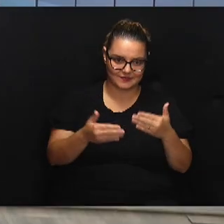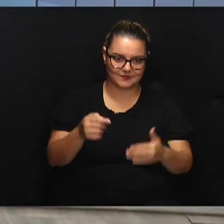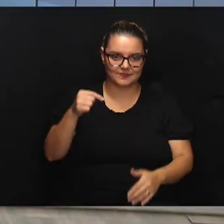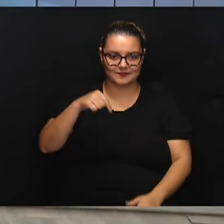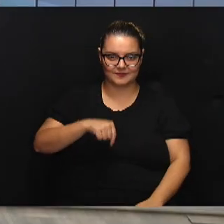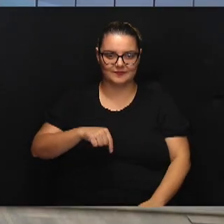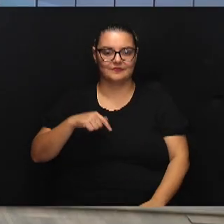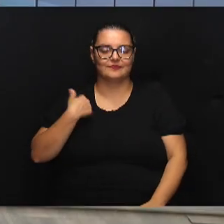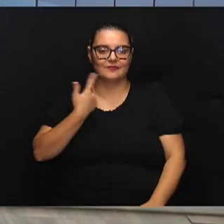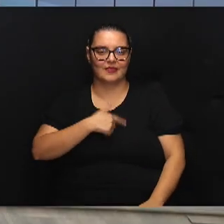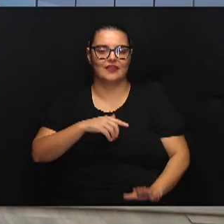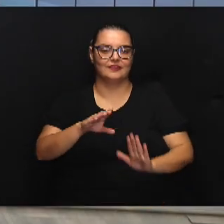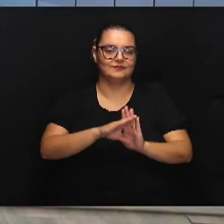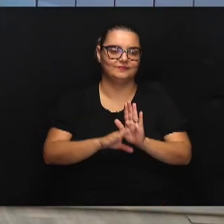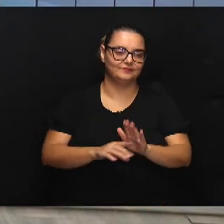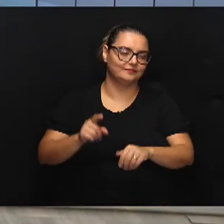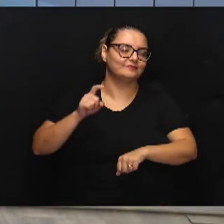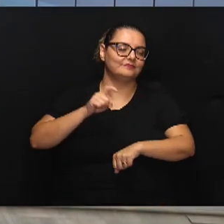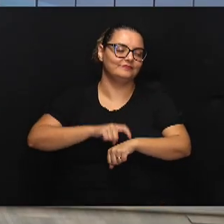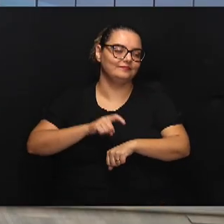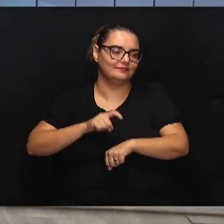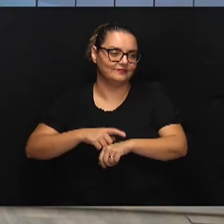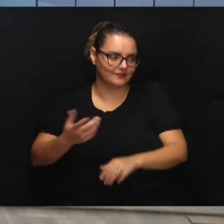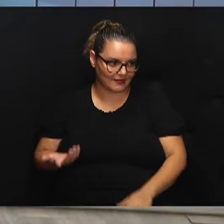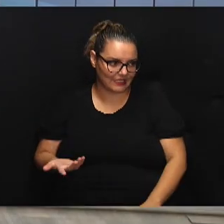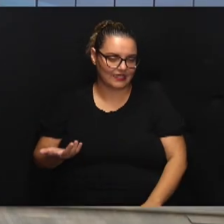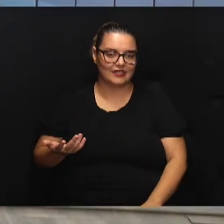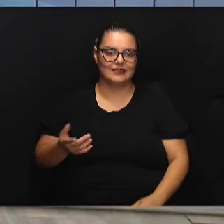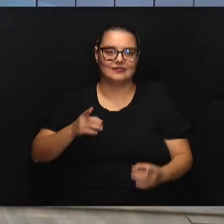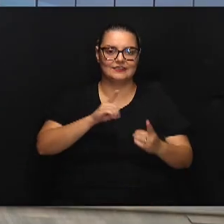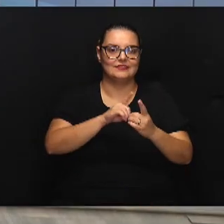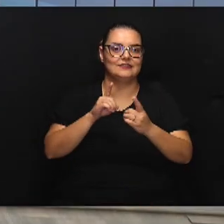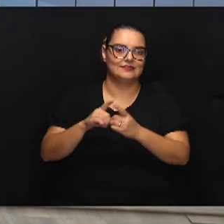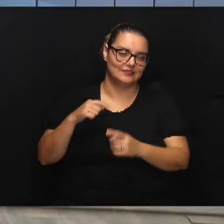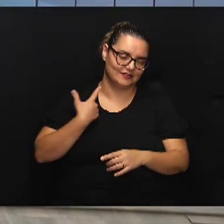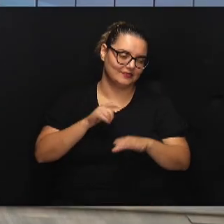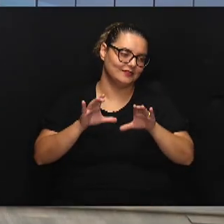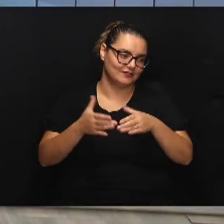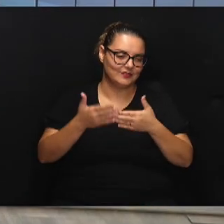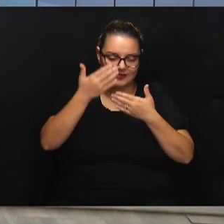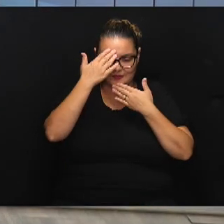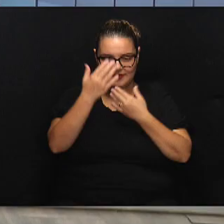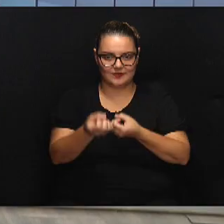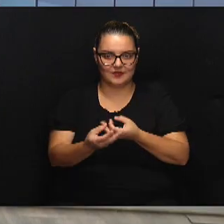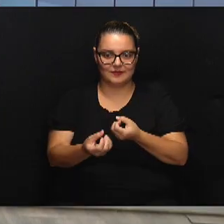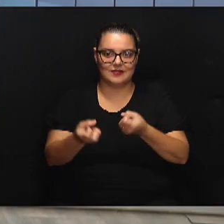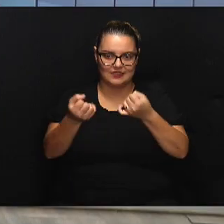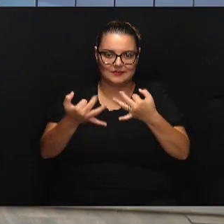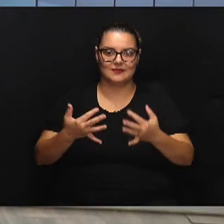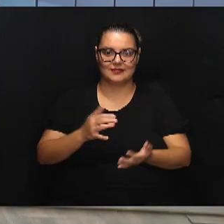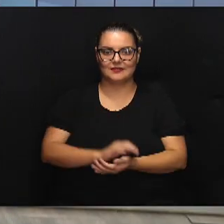aqui, né, sua disposição em atender aqui a nossa equipe. Muito obrigada pelas informações.